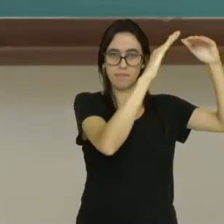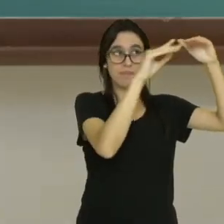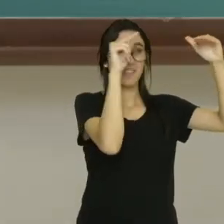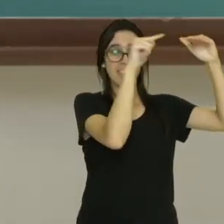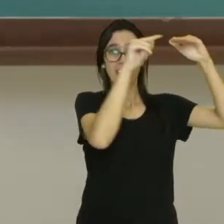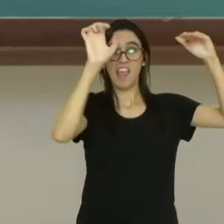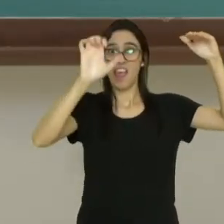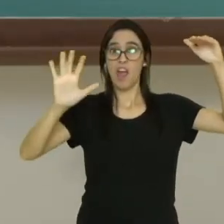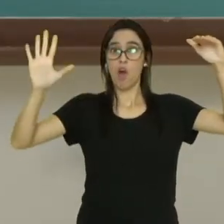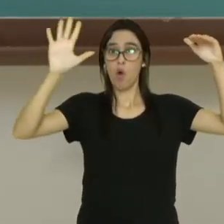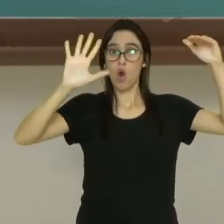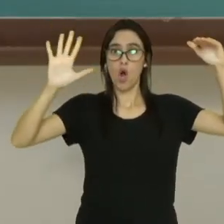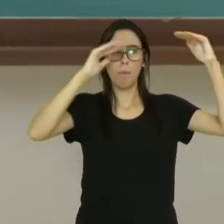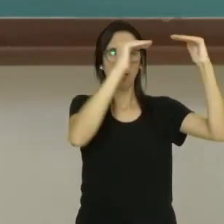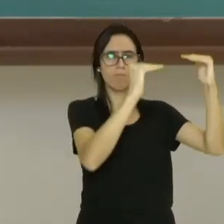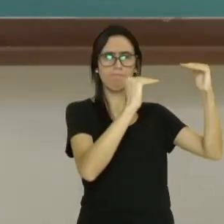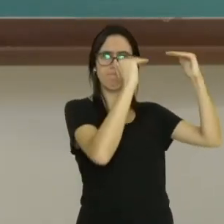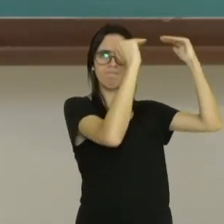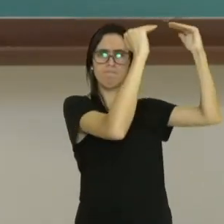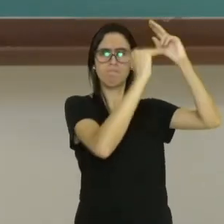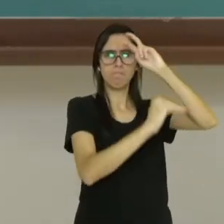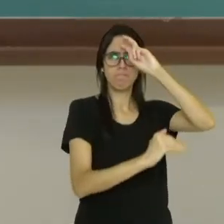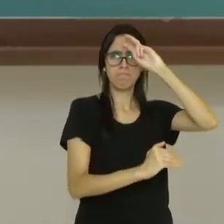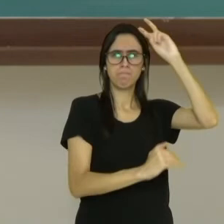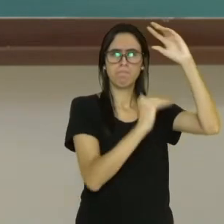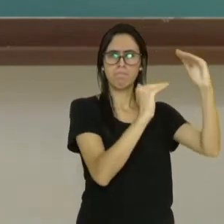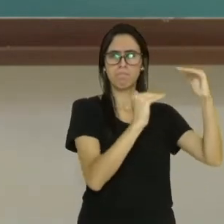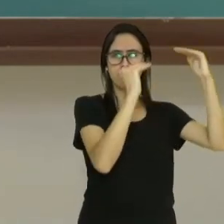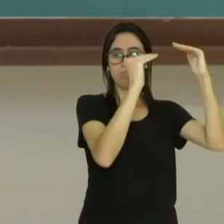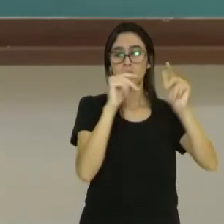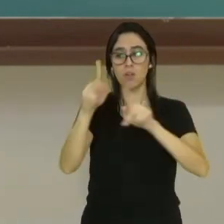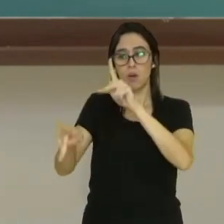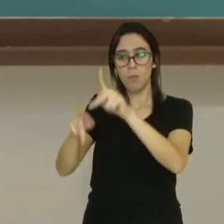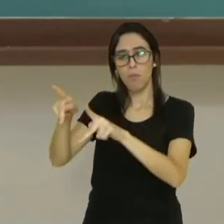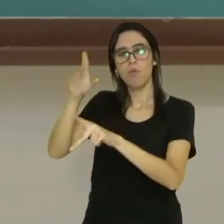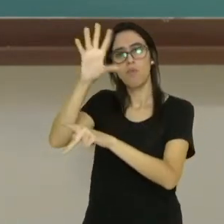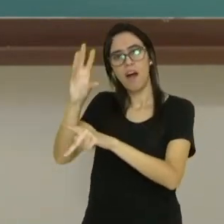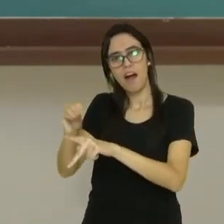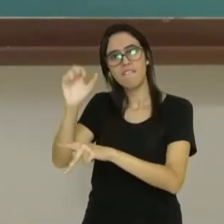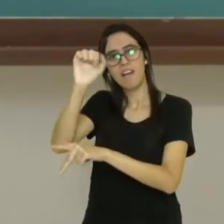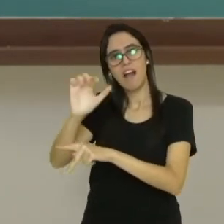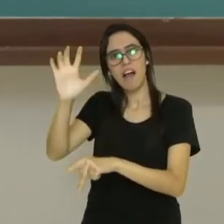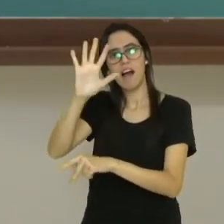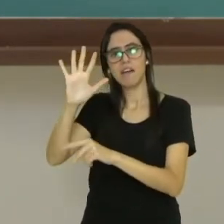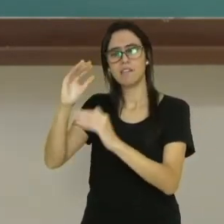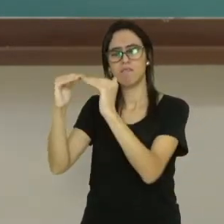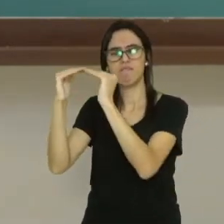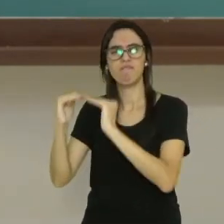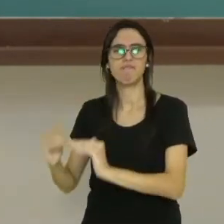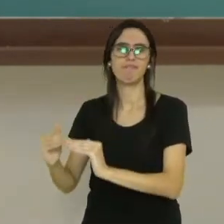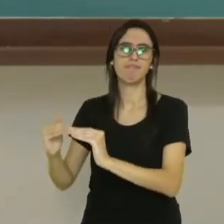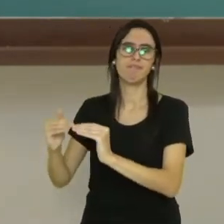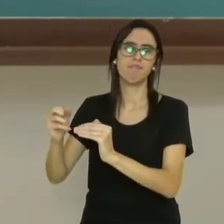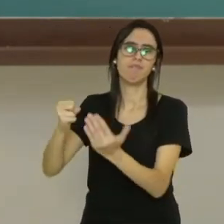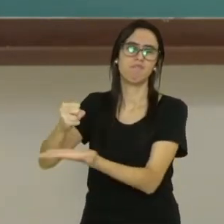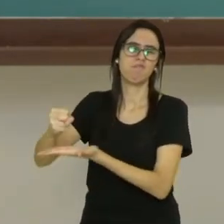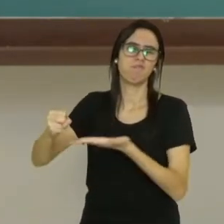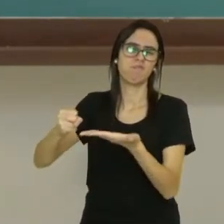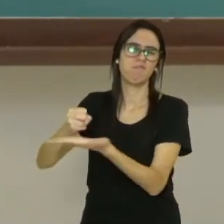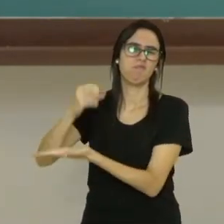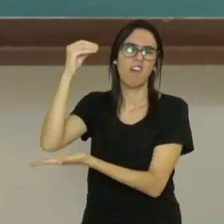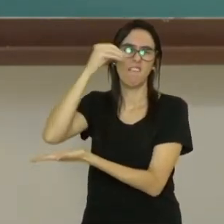europeus brancos teriam evoluído e eram superiores, e as nações asiáticas e africanas não tinham conseguido